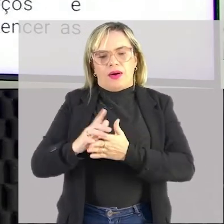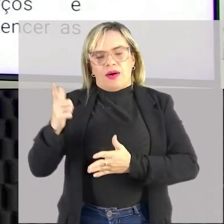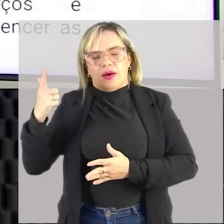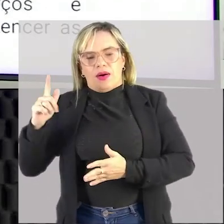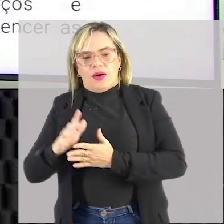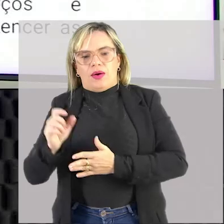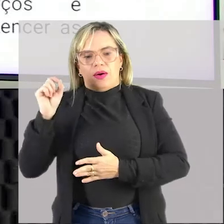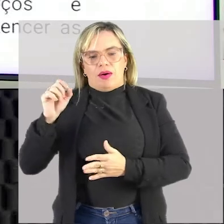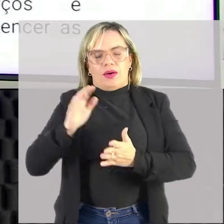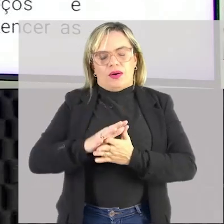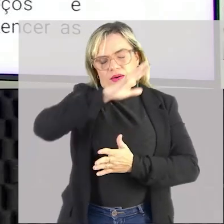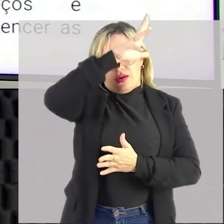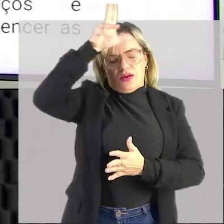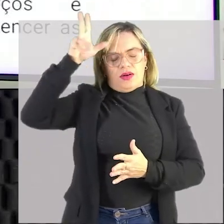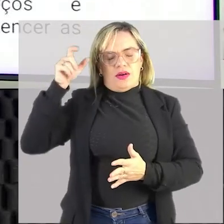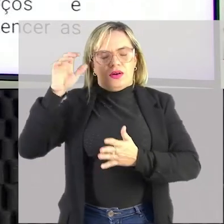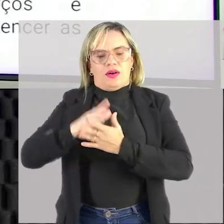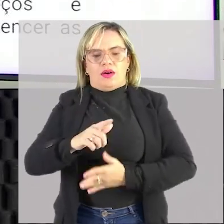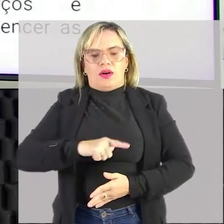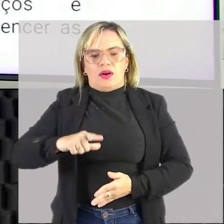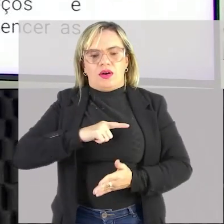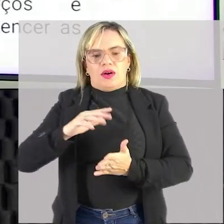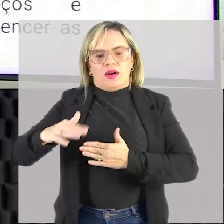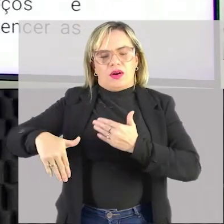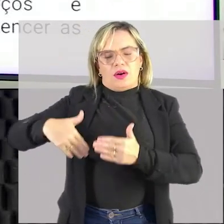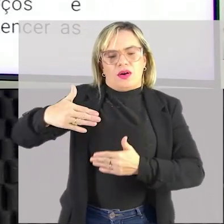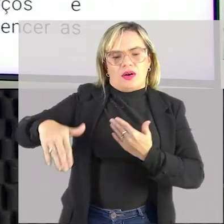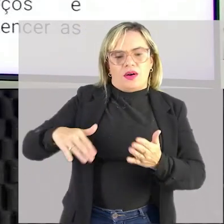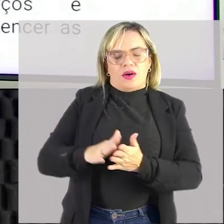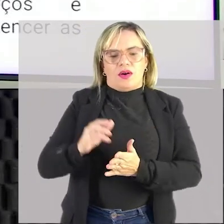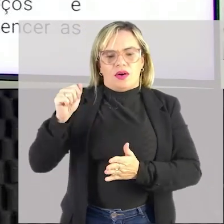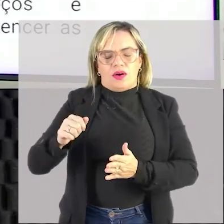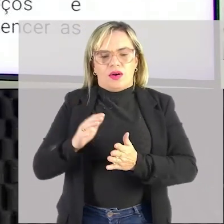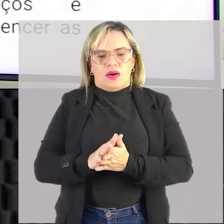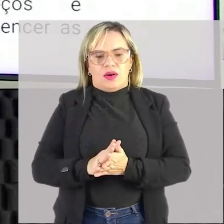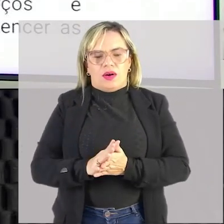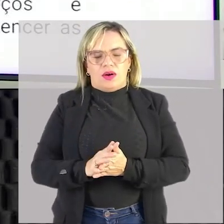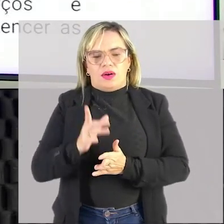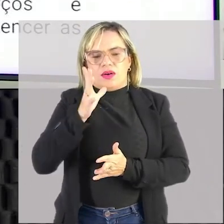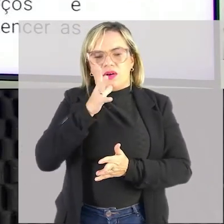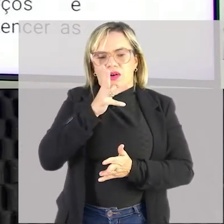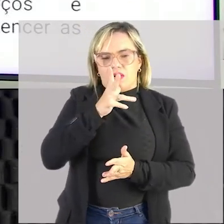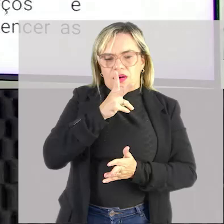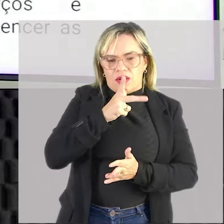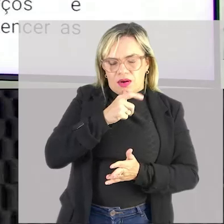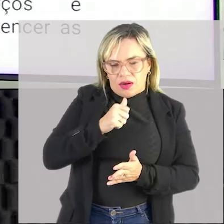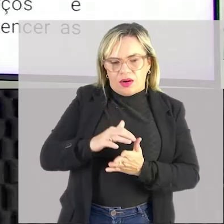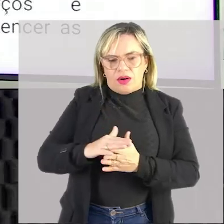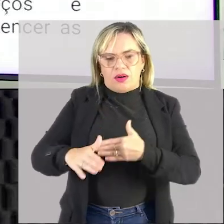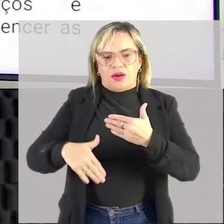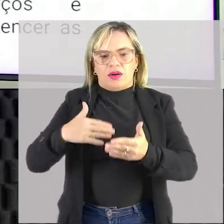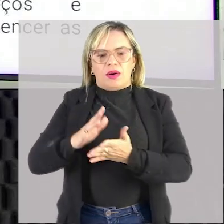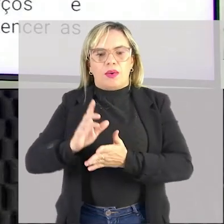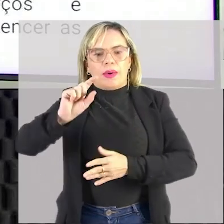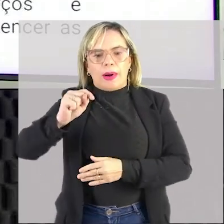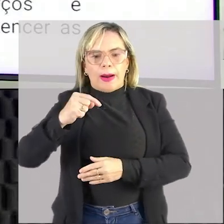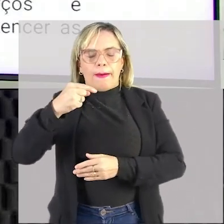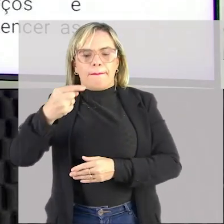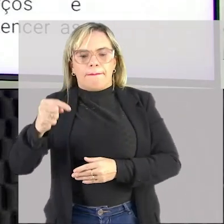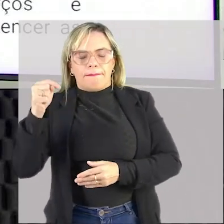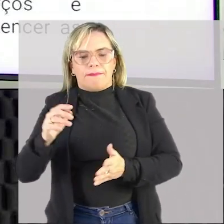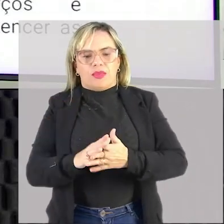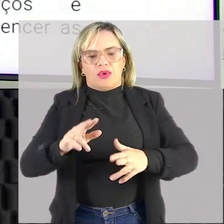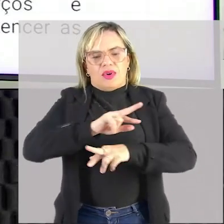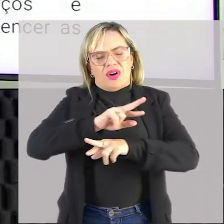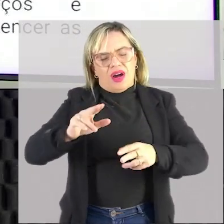e depois para a Amazônia, que você tem esse processo de ocupação, que ele vai ser lento, gradual, depois, né, passado aí os